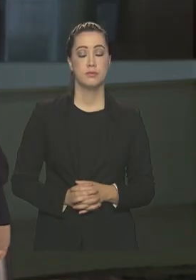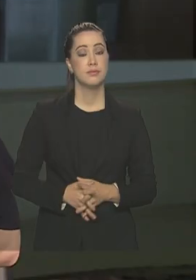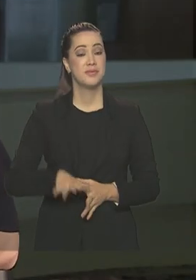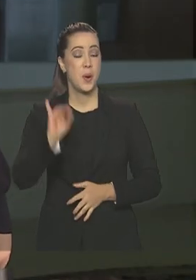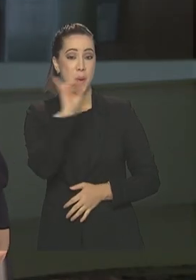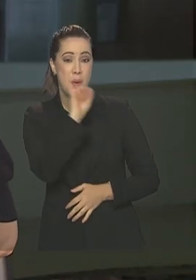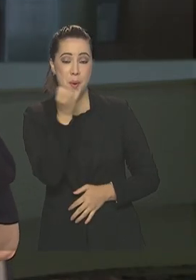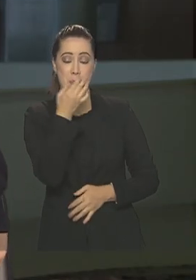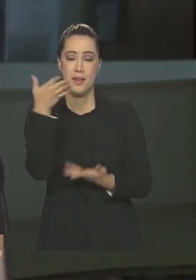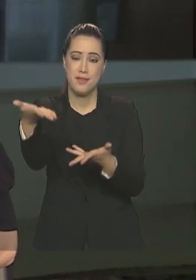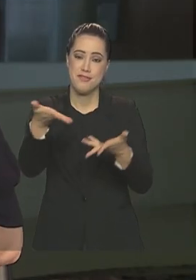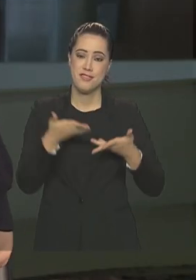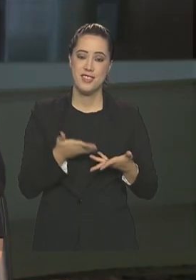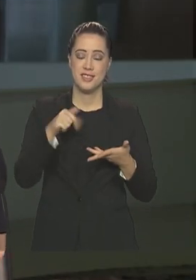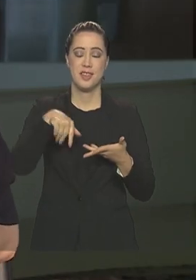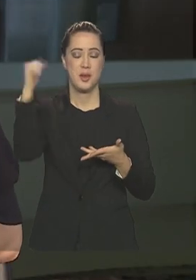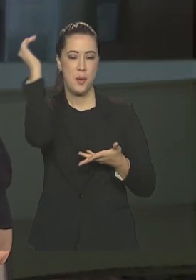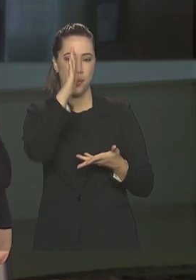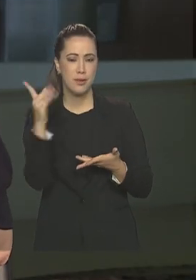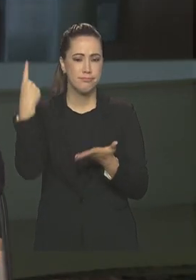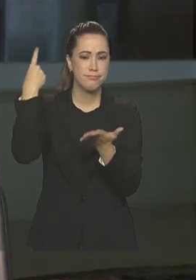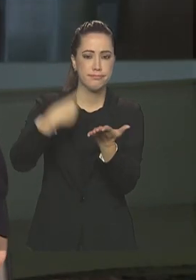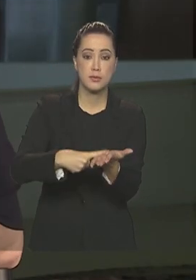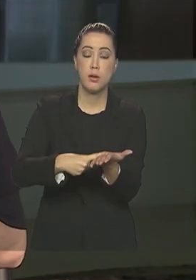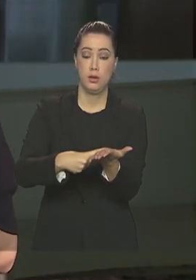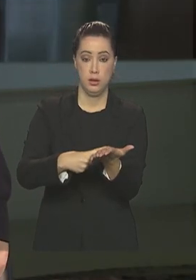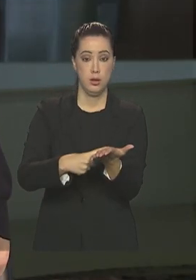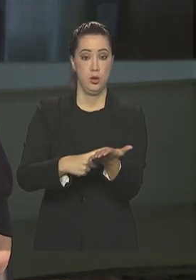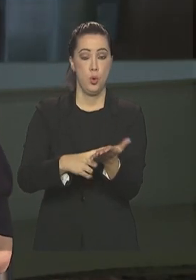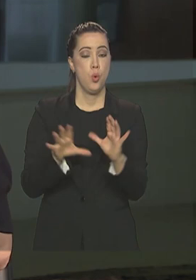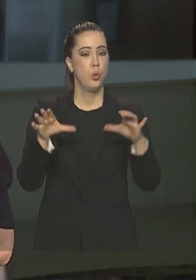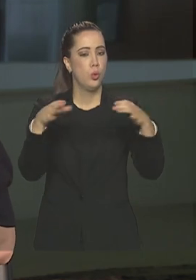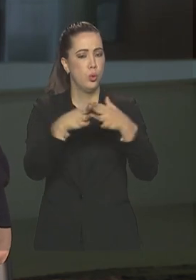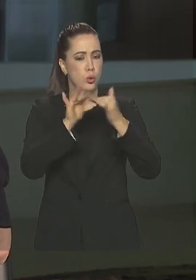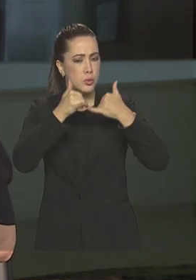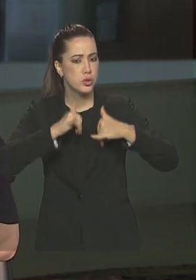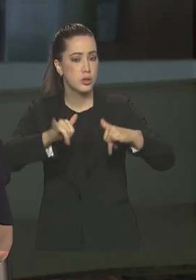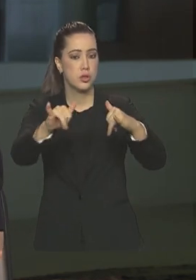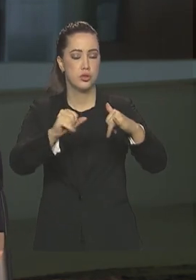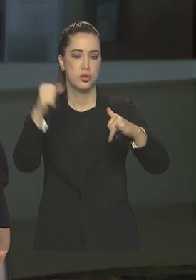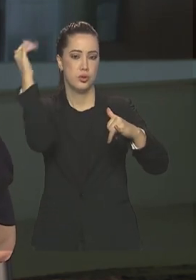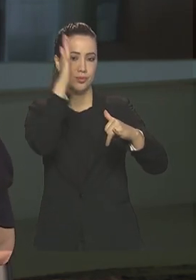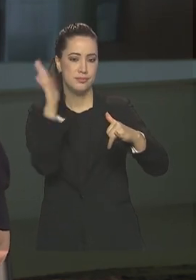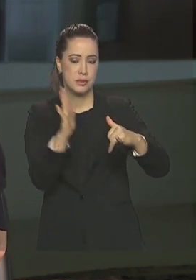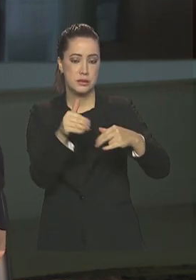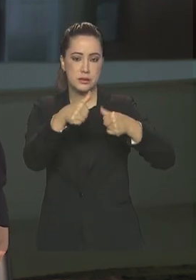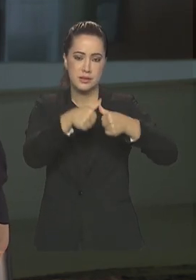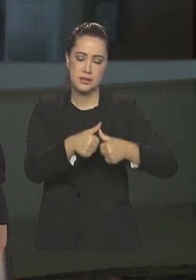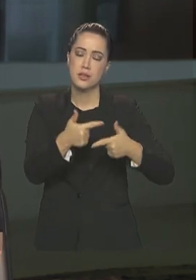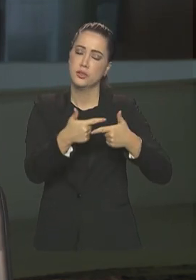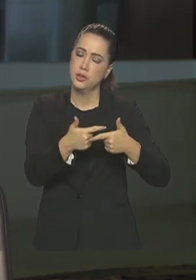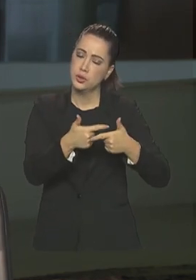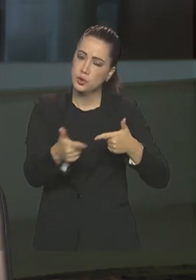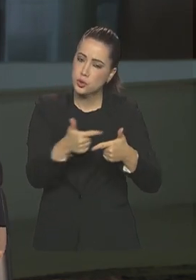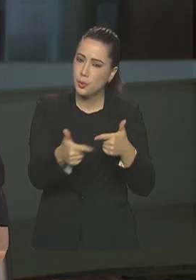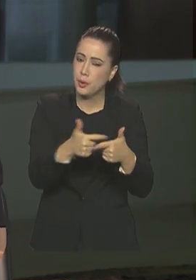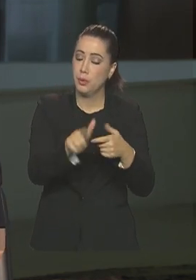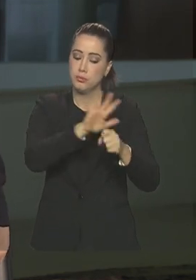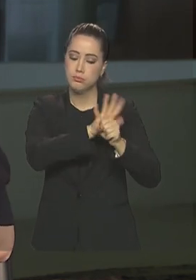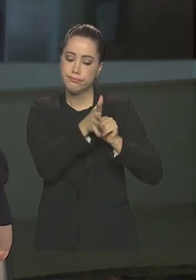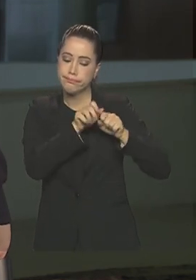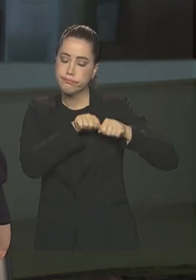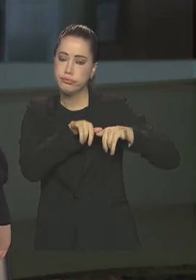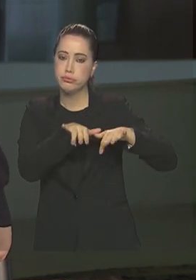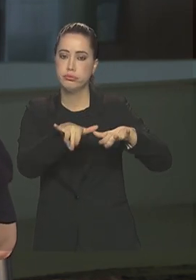Olá, seja bem-vindo ao Brasil em Pauta. O setor elétrico do Brasil enfrenta os impactos financeiros devido à pandemia